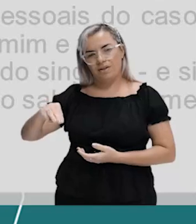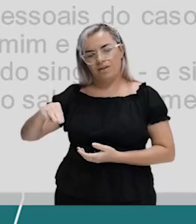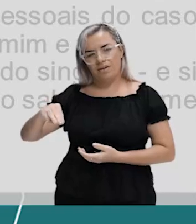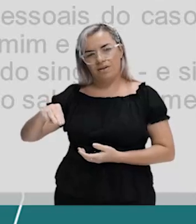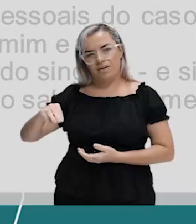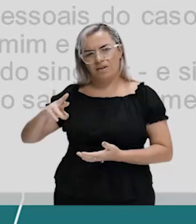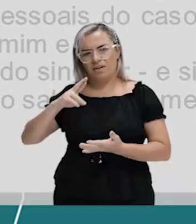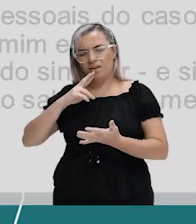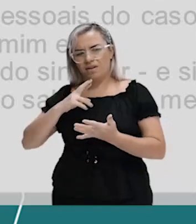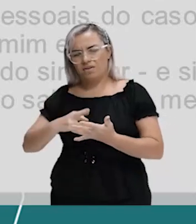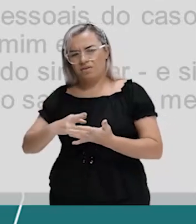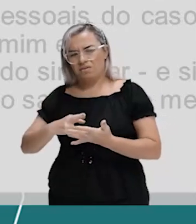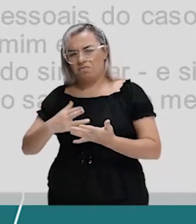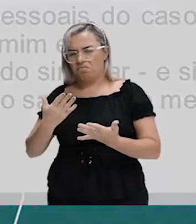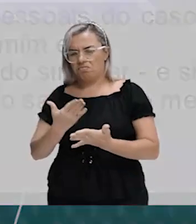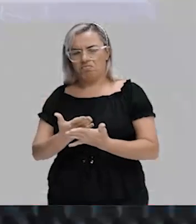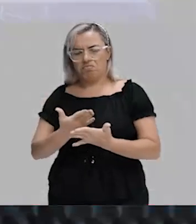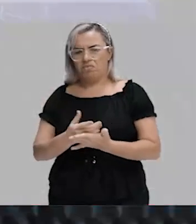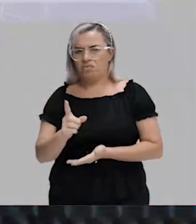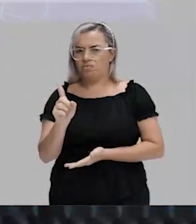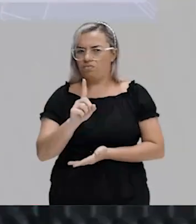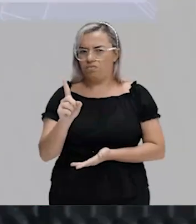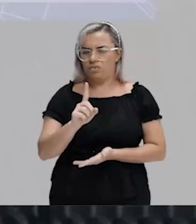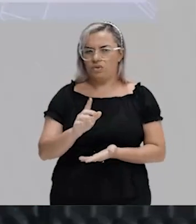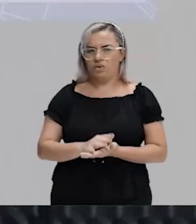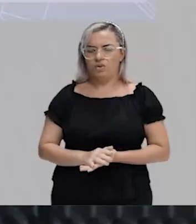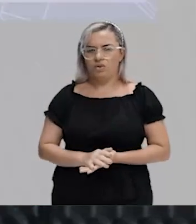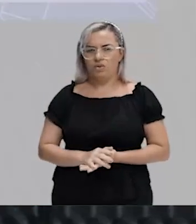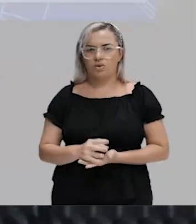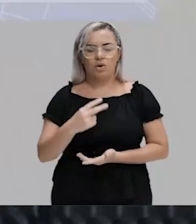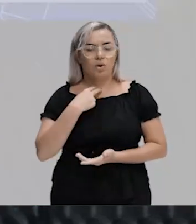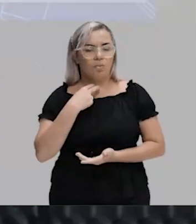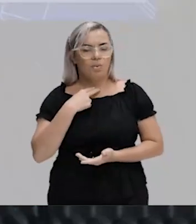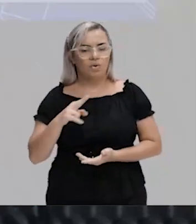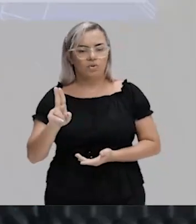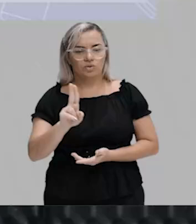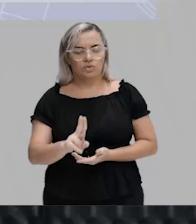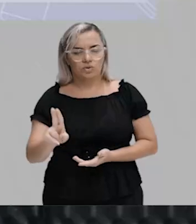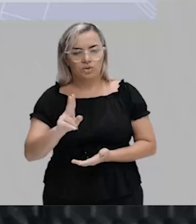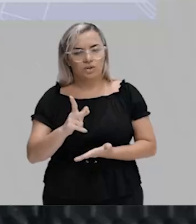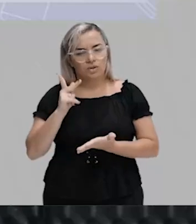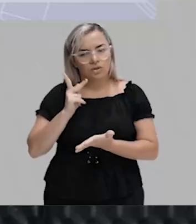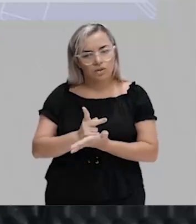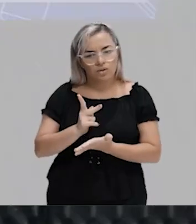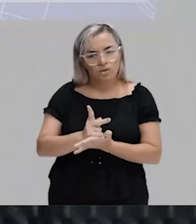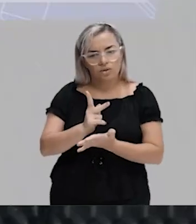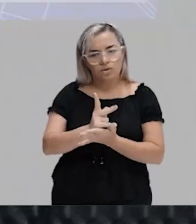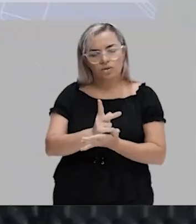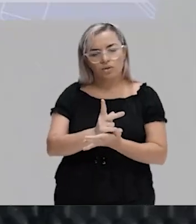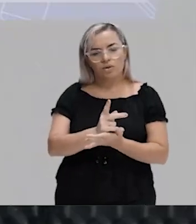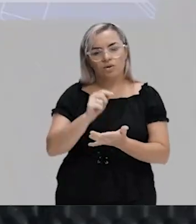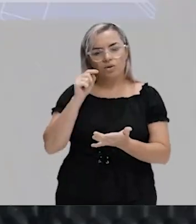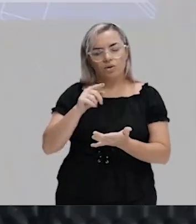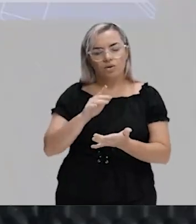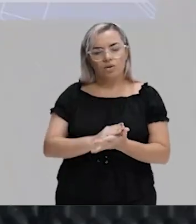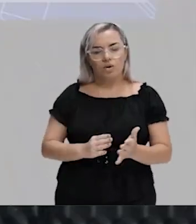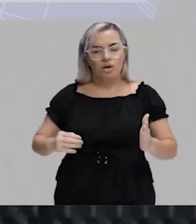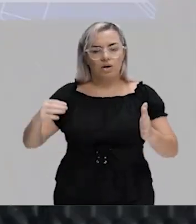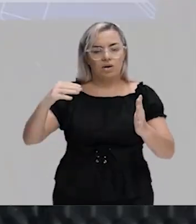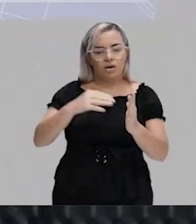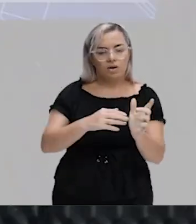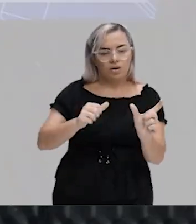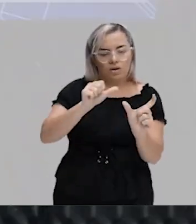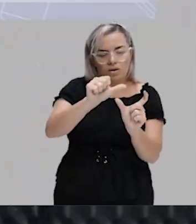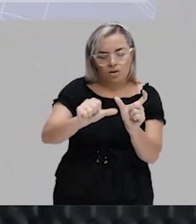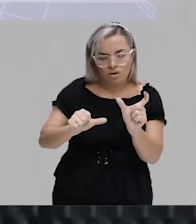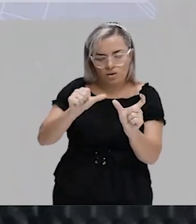mim estudar, para mim resolver. Já não ficou muito bom, né? Sempre que for conjugar um verbo, usa-se os